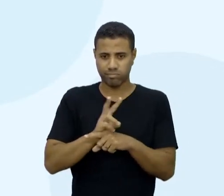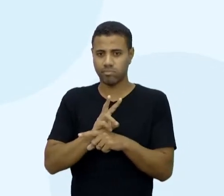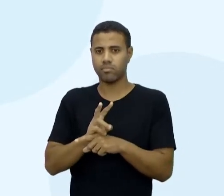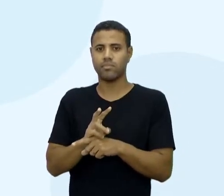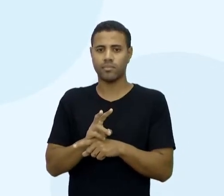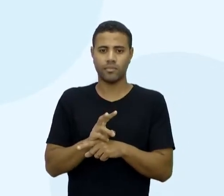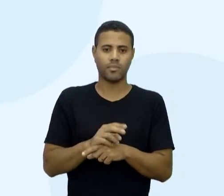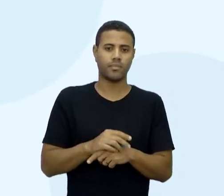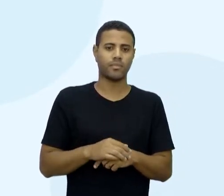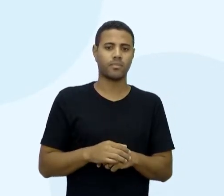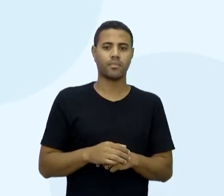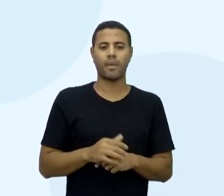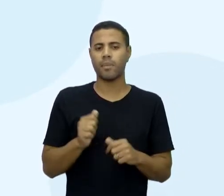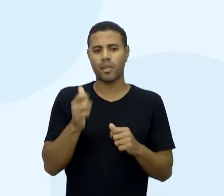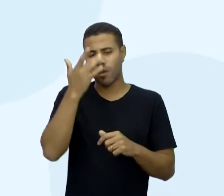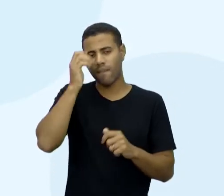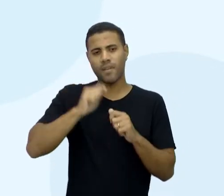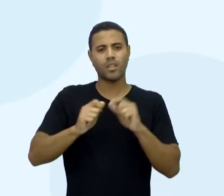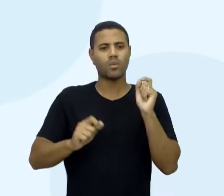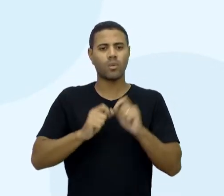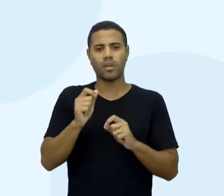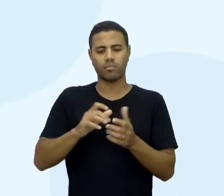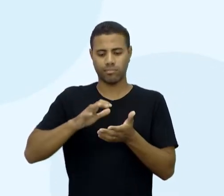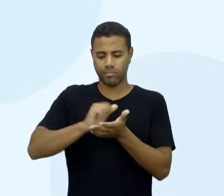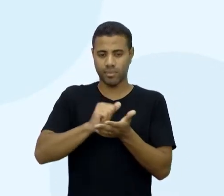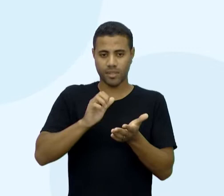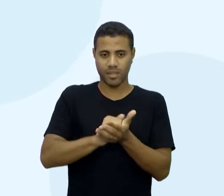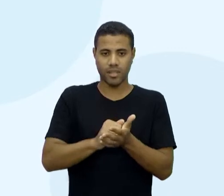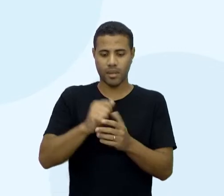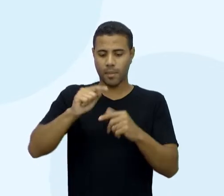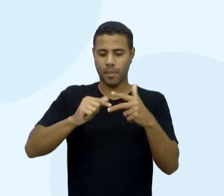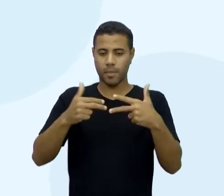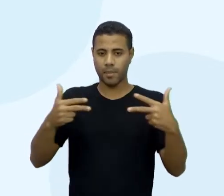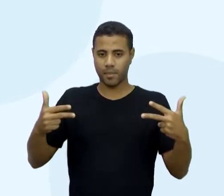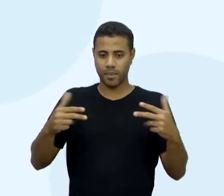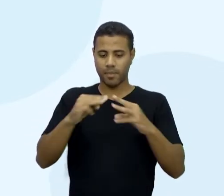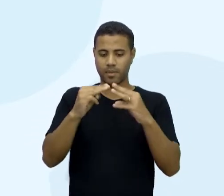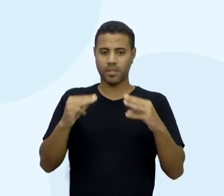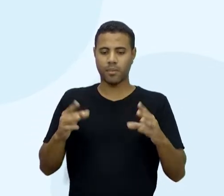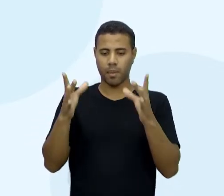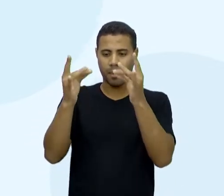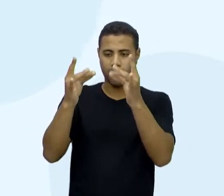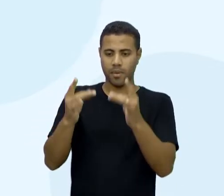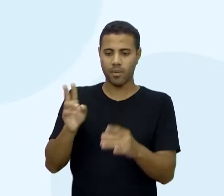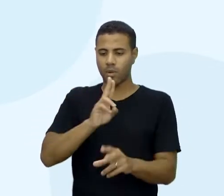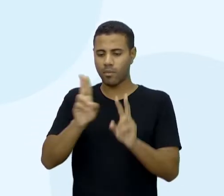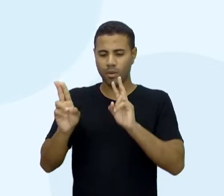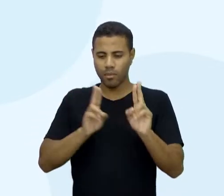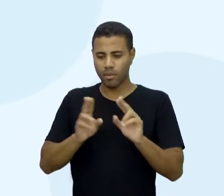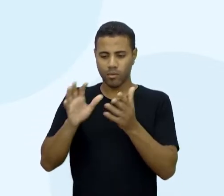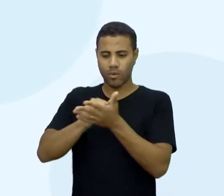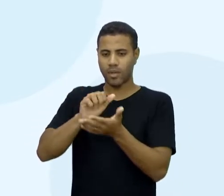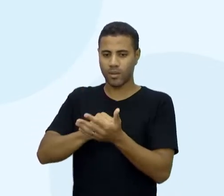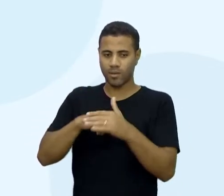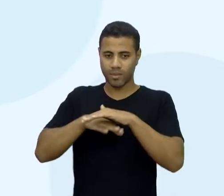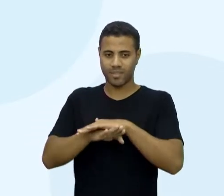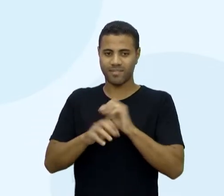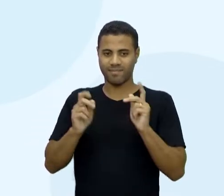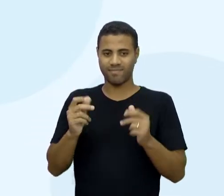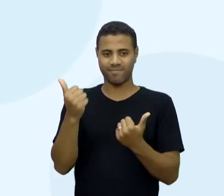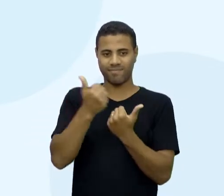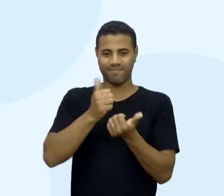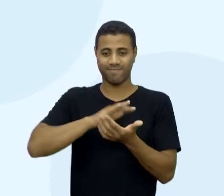nada menos, o que essa pessoa vai fazer? Registrar os itens do museu, tá? Quais são os patrimônios